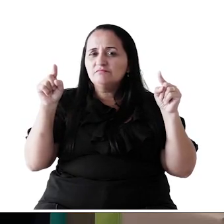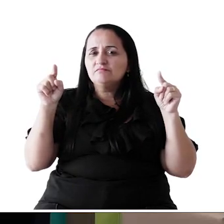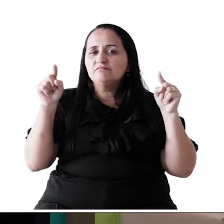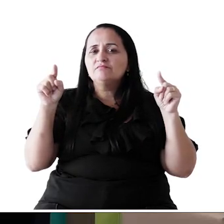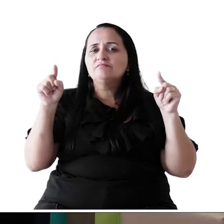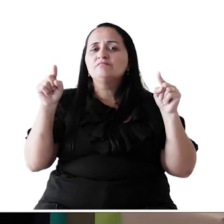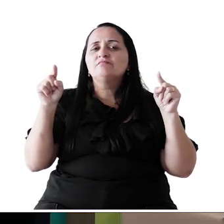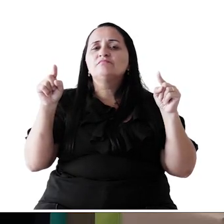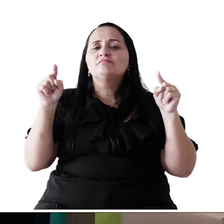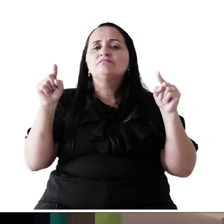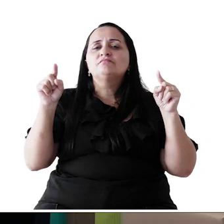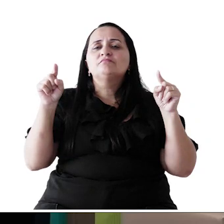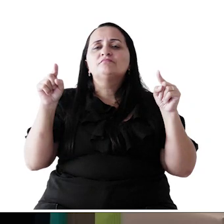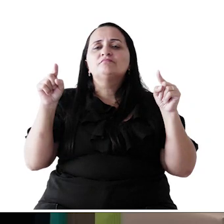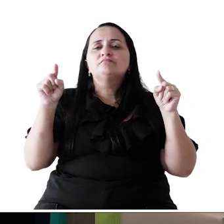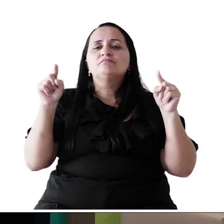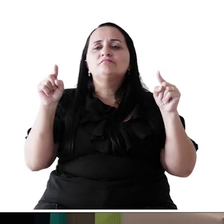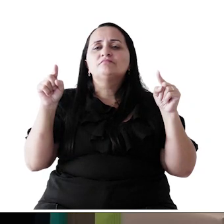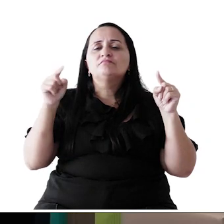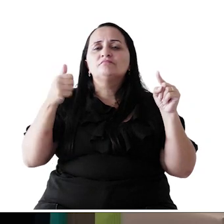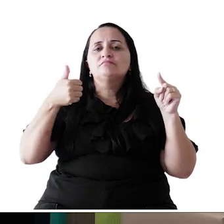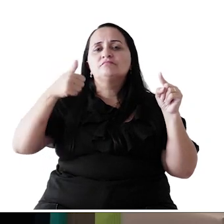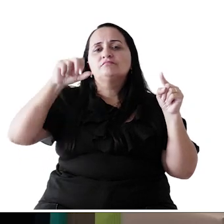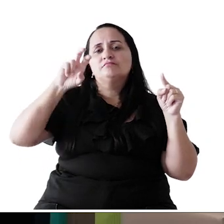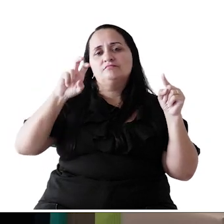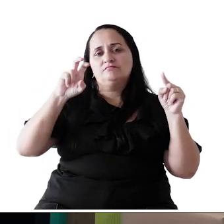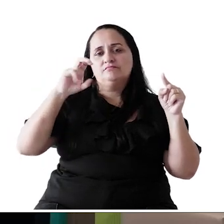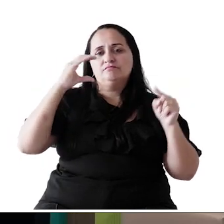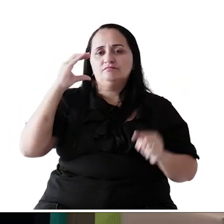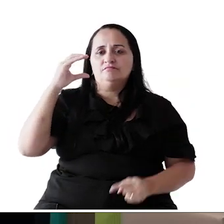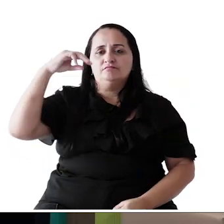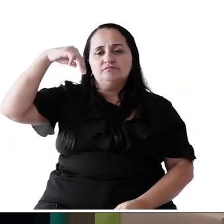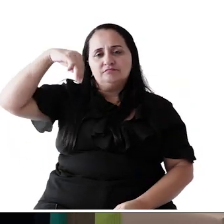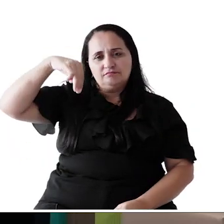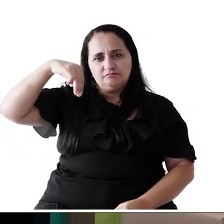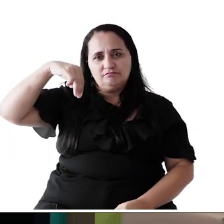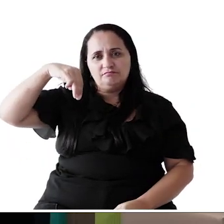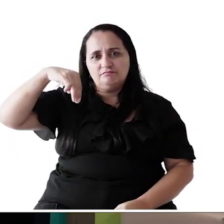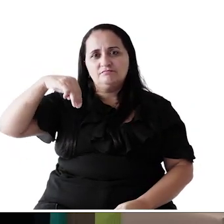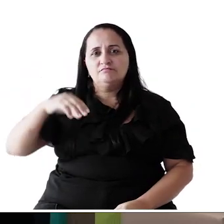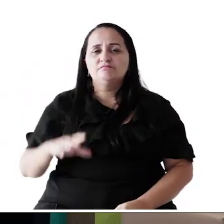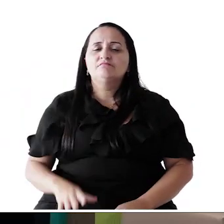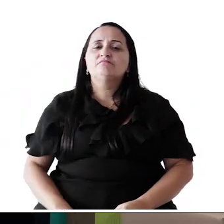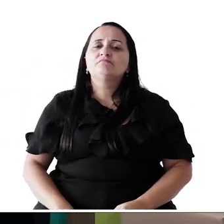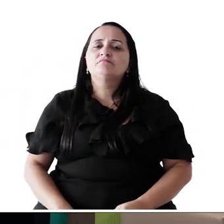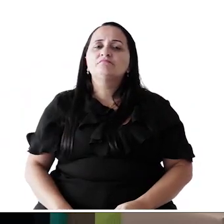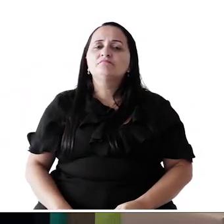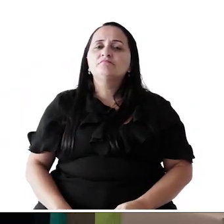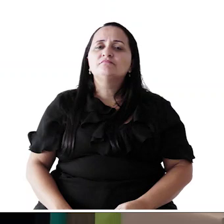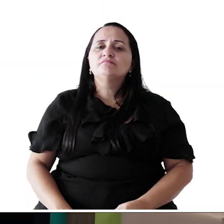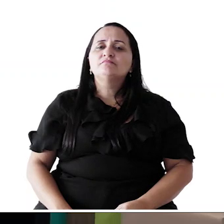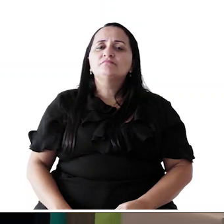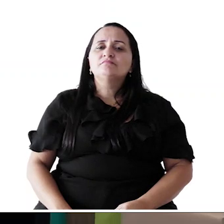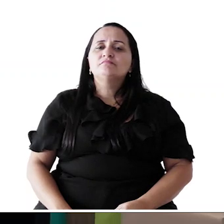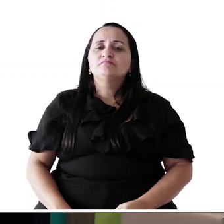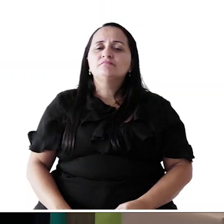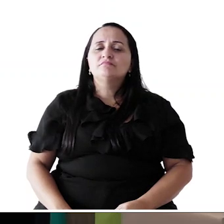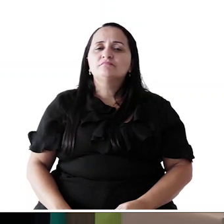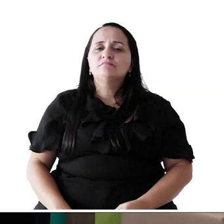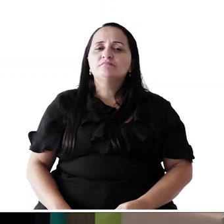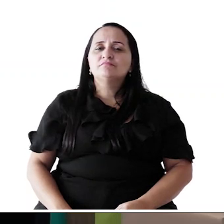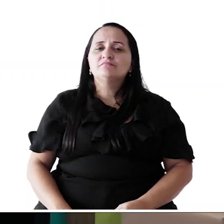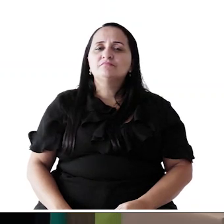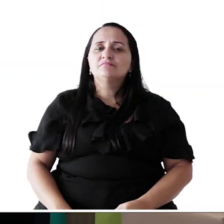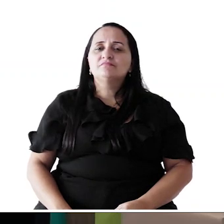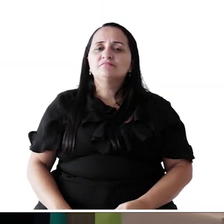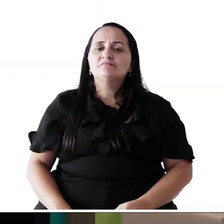lápis está ocupando uma parte maior da minha régua. Ele está ocupando quanto?